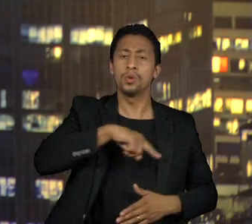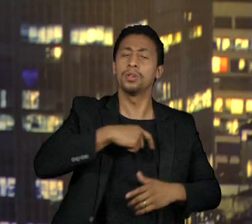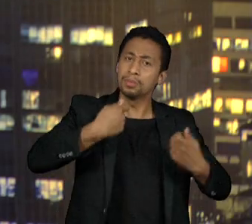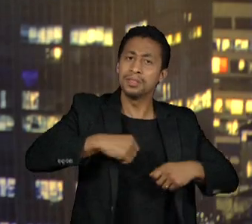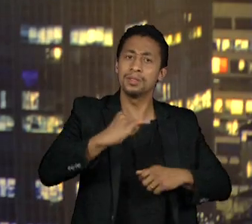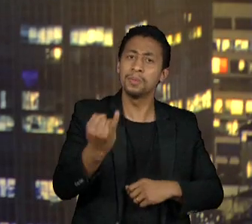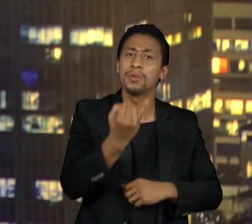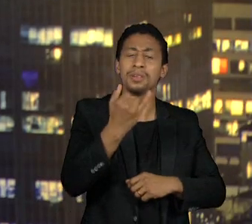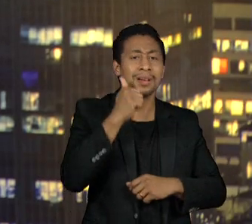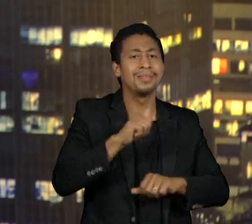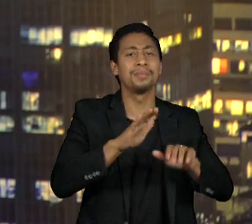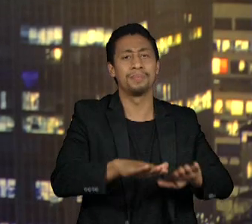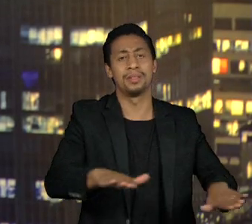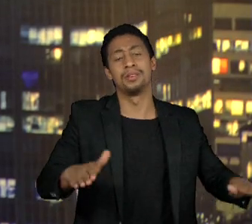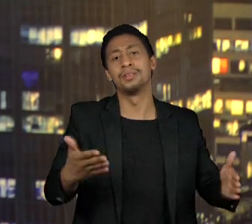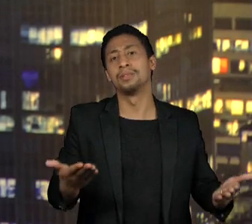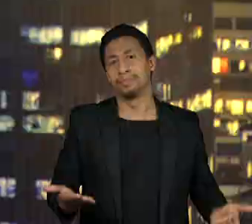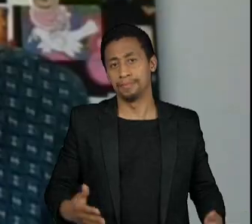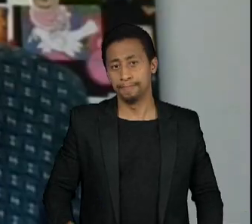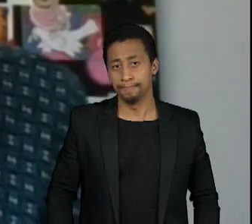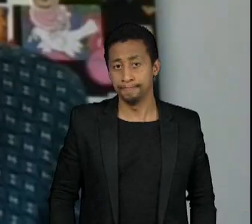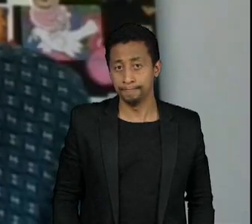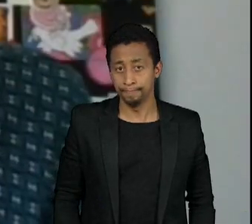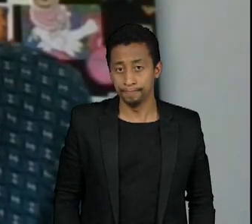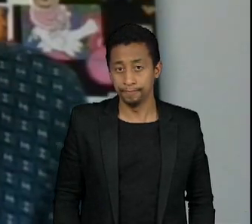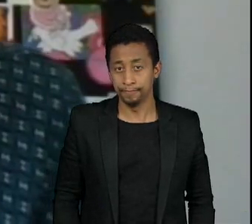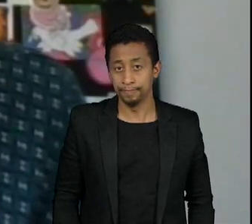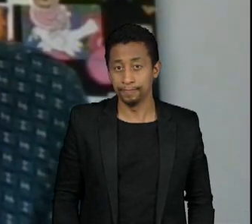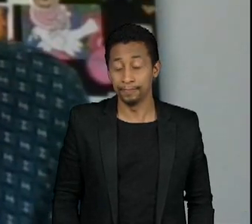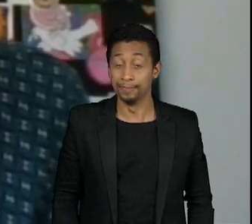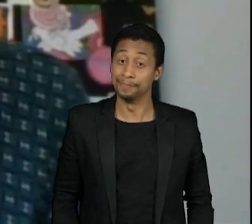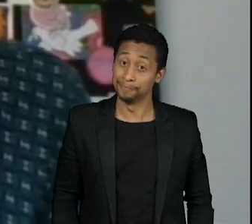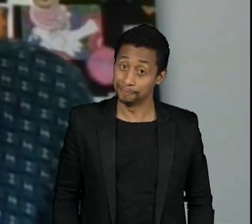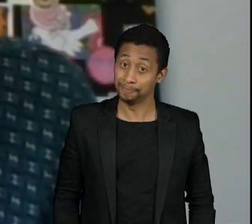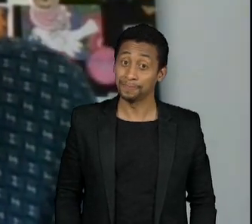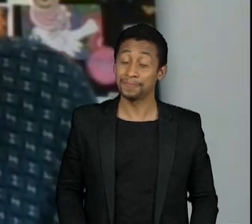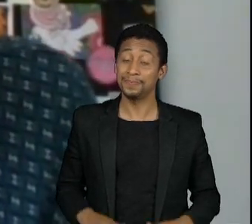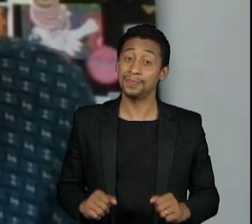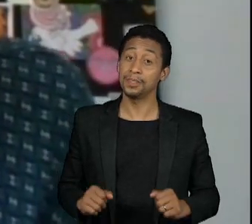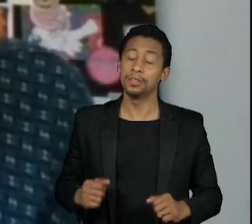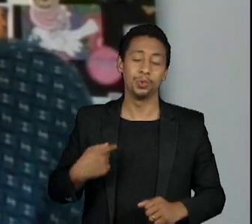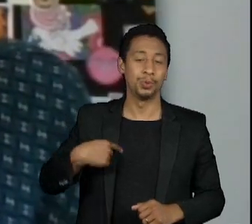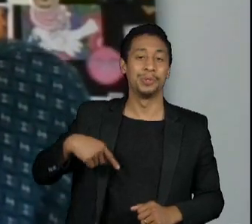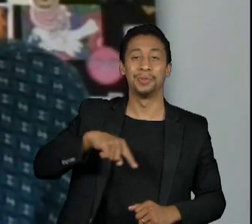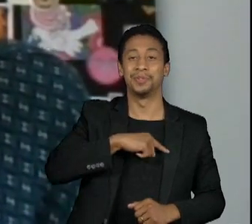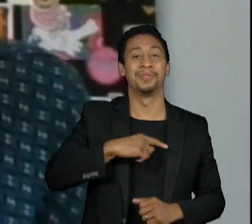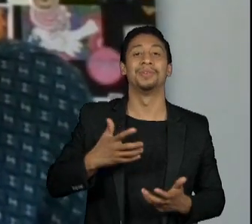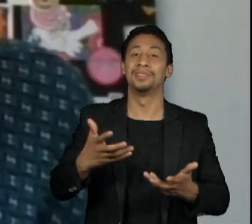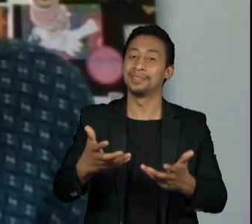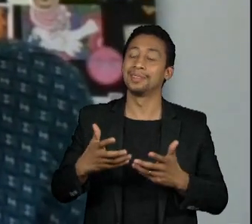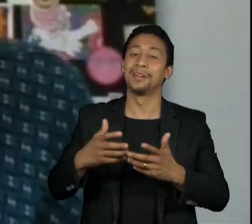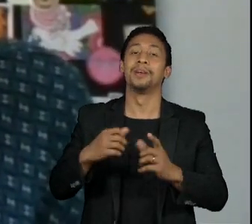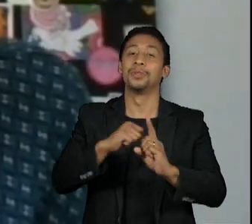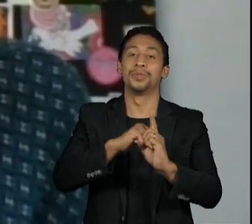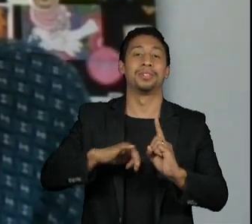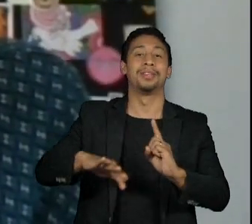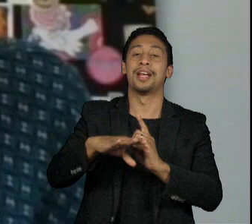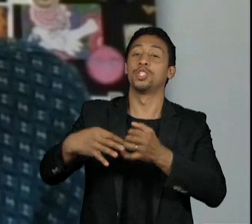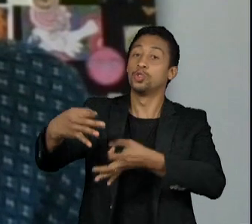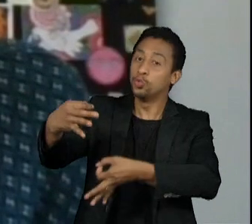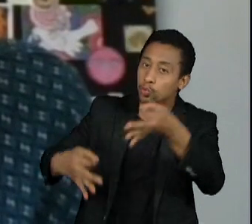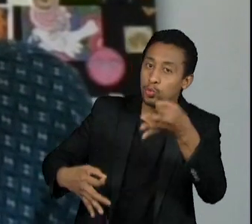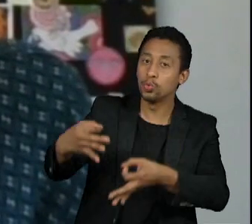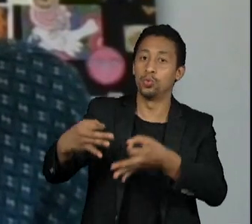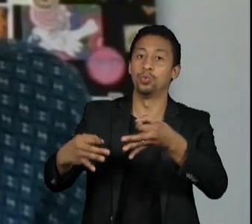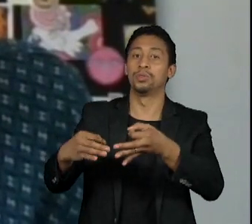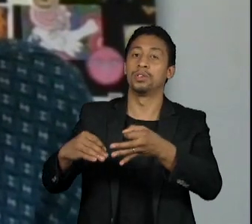essas meninas, Gabriela? Bom, acho que todos nós queremos uma sociedade mais justa, mais igualitária,